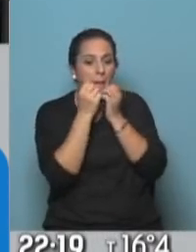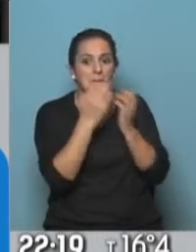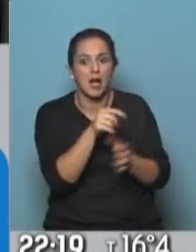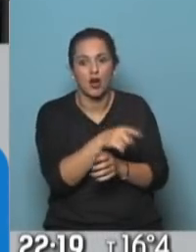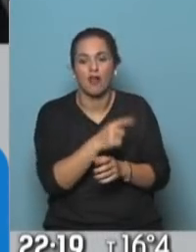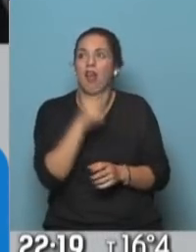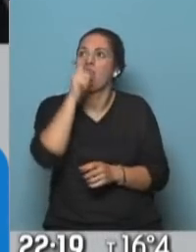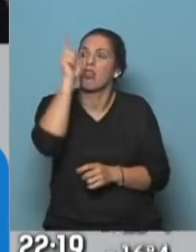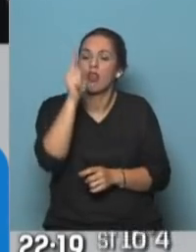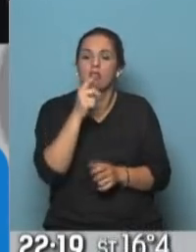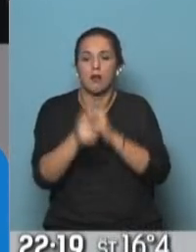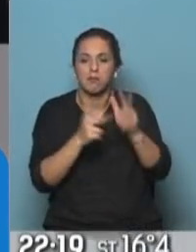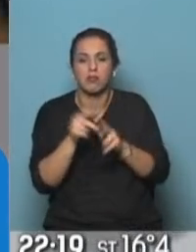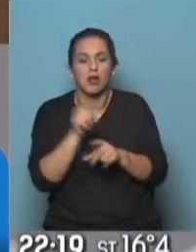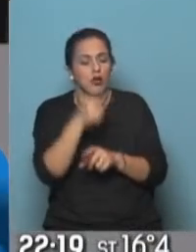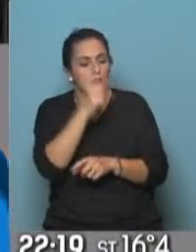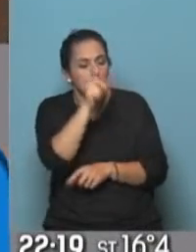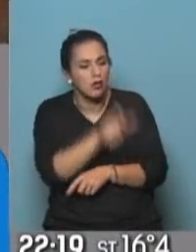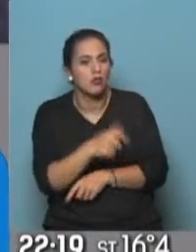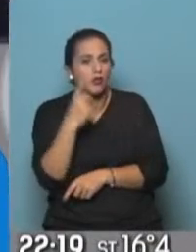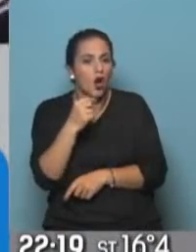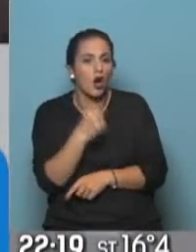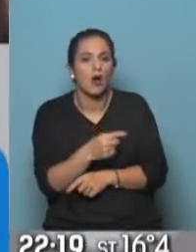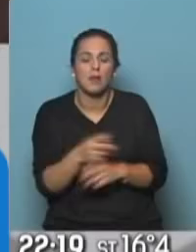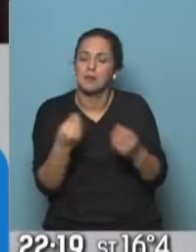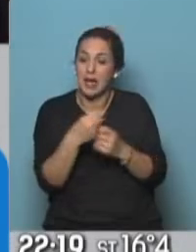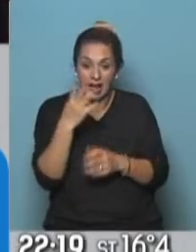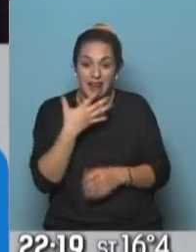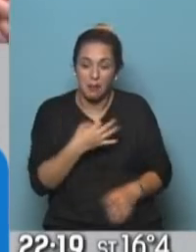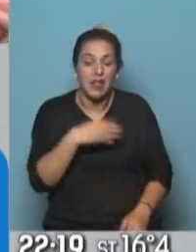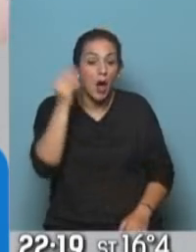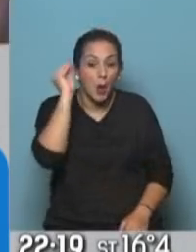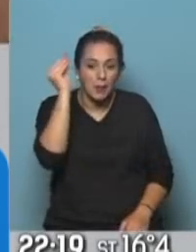Dios. Dios está diciendo que ese es el hombre. Brasil está muy dividido.